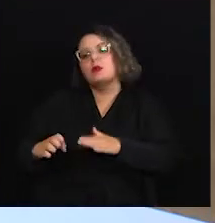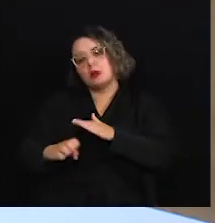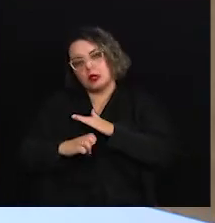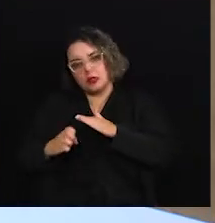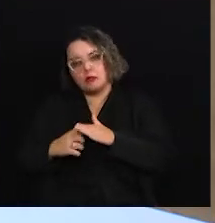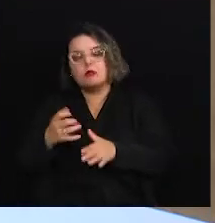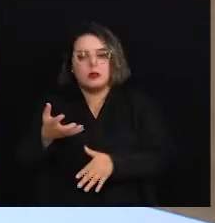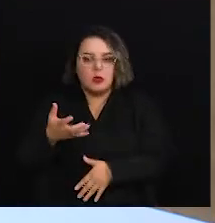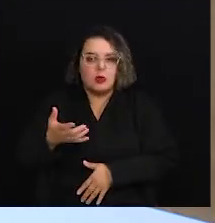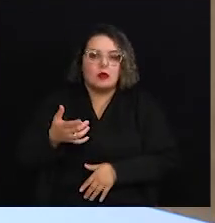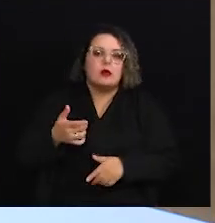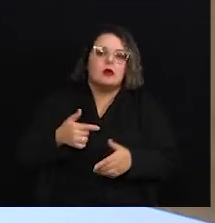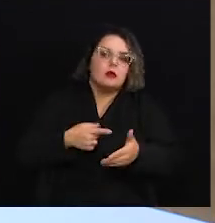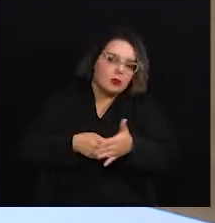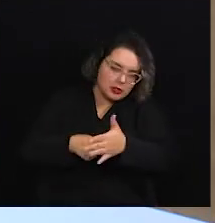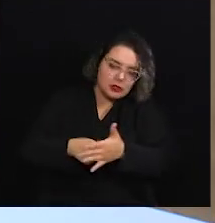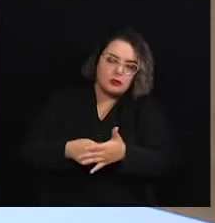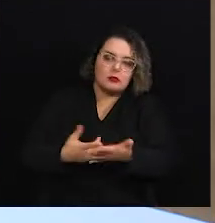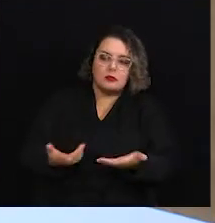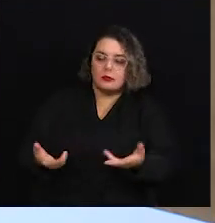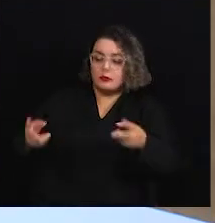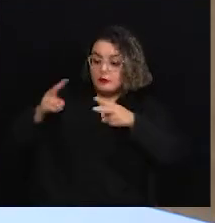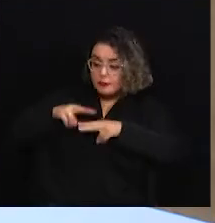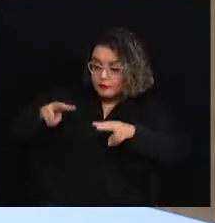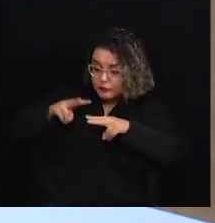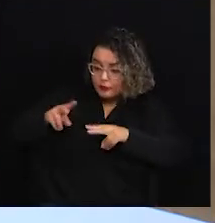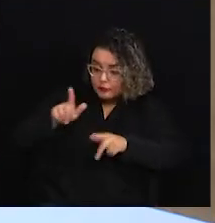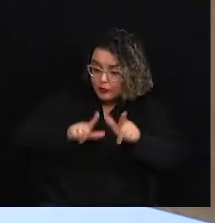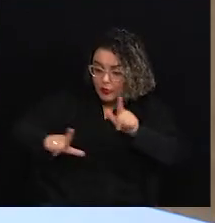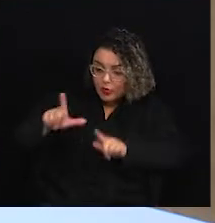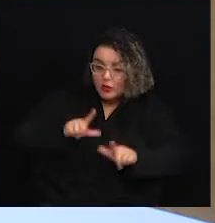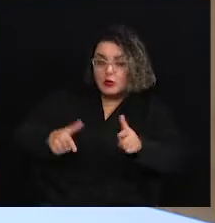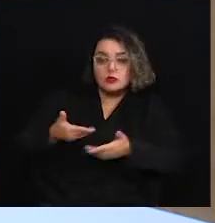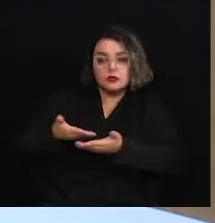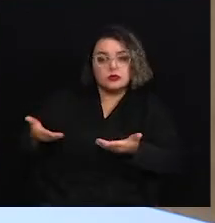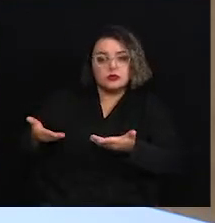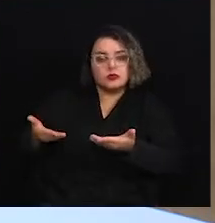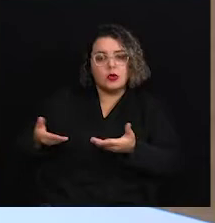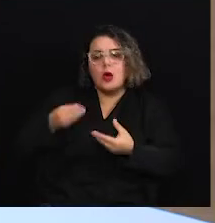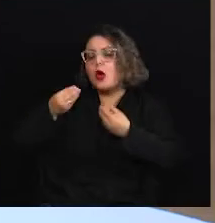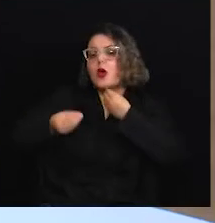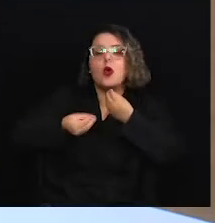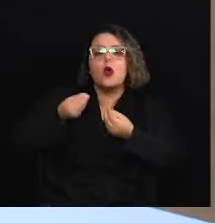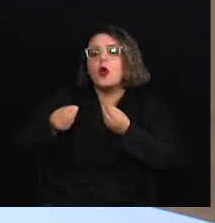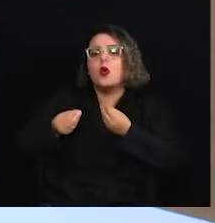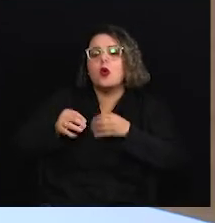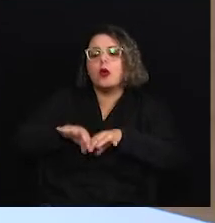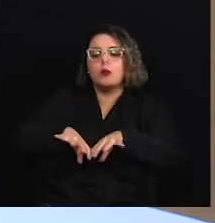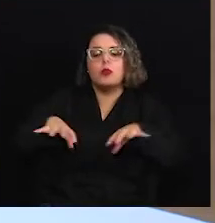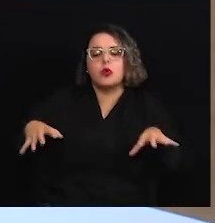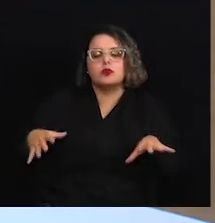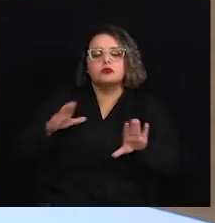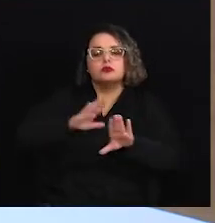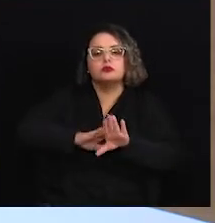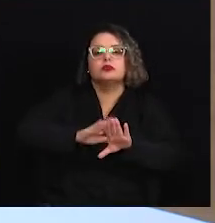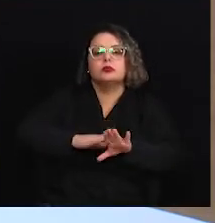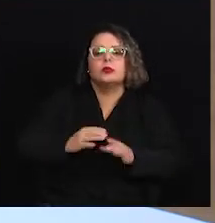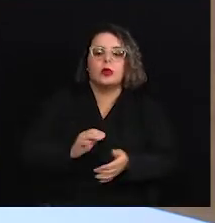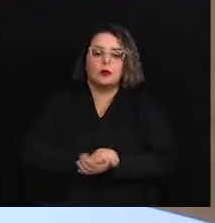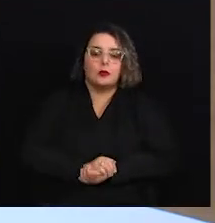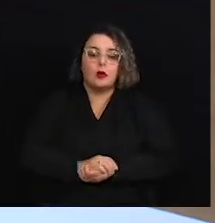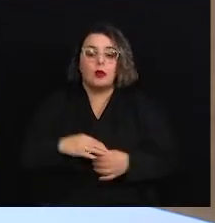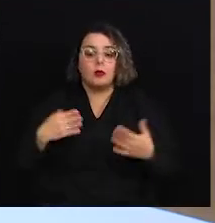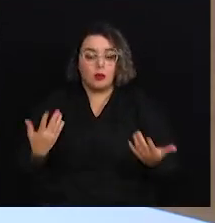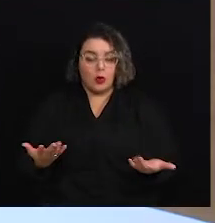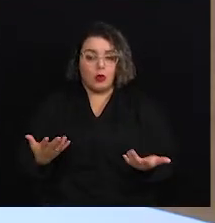esteja interessada em trabalhar com isso. Do ponto de vista da logística do trabalho de vocês, como vocês dividem as